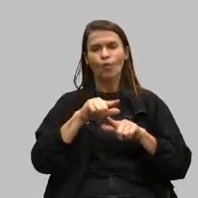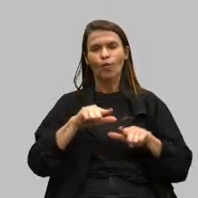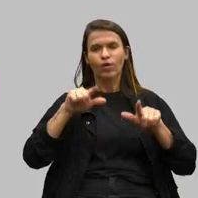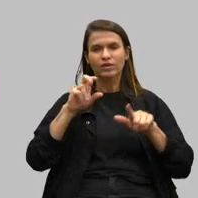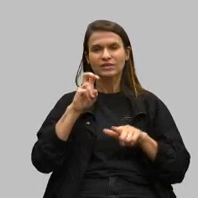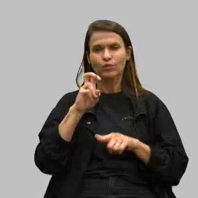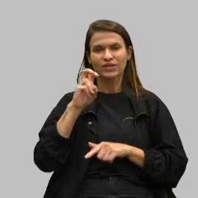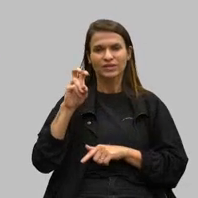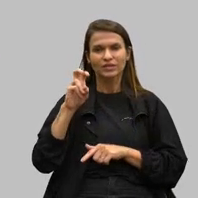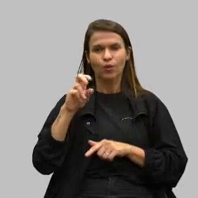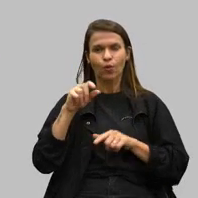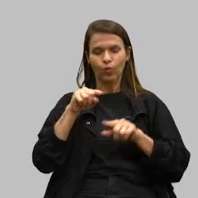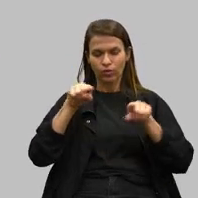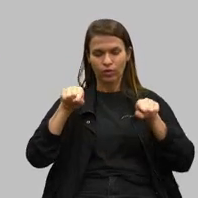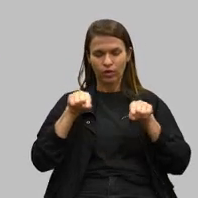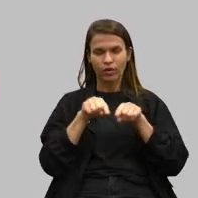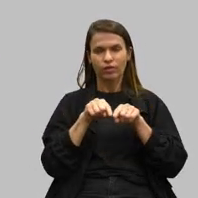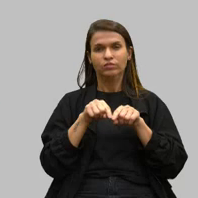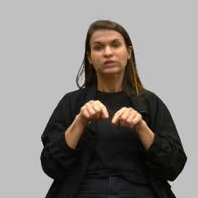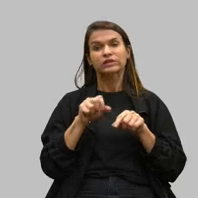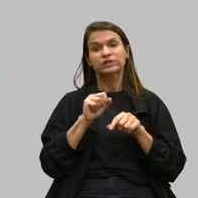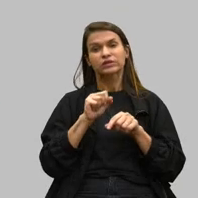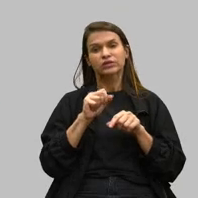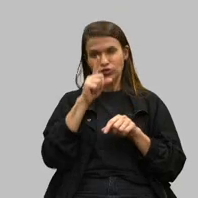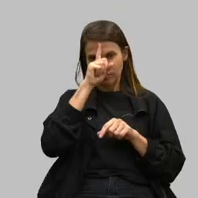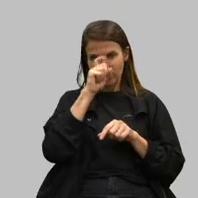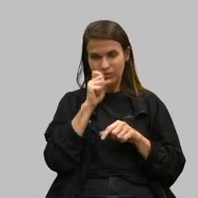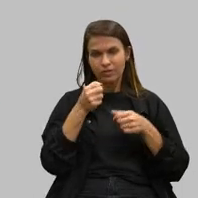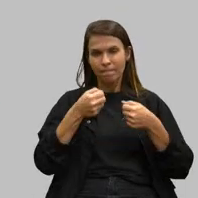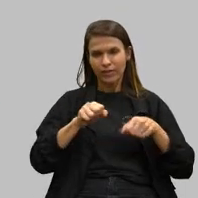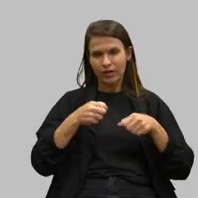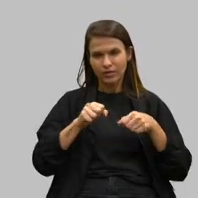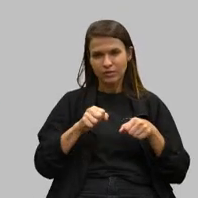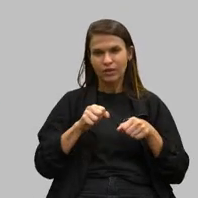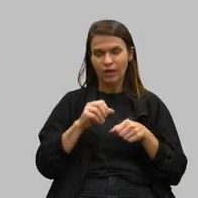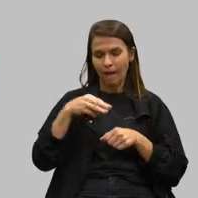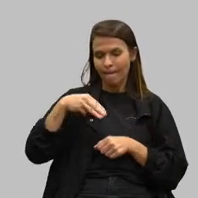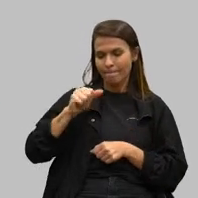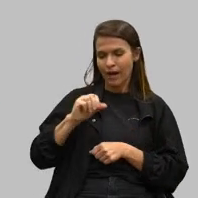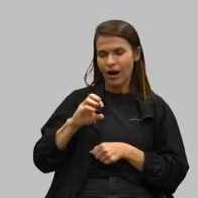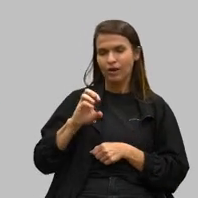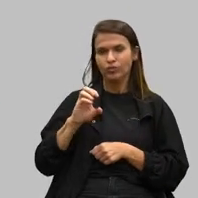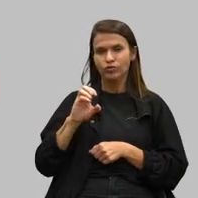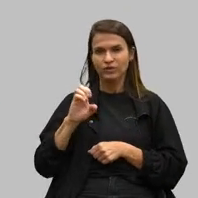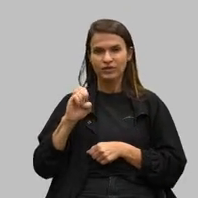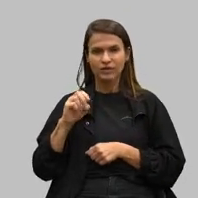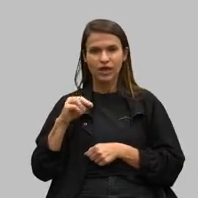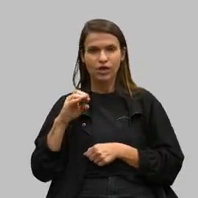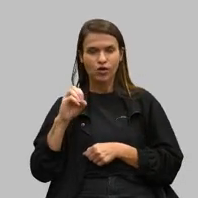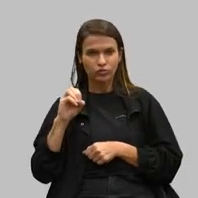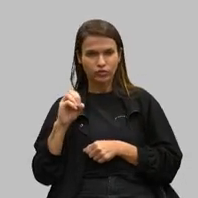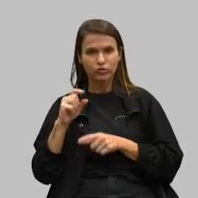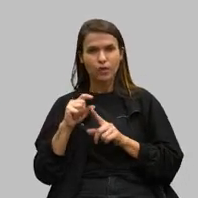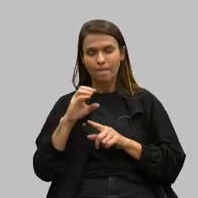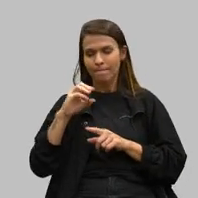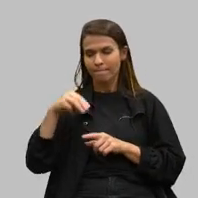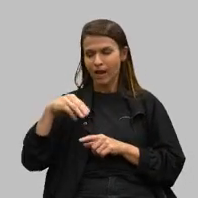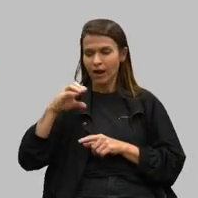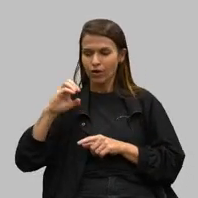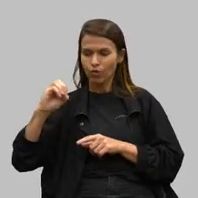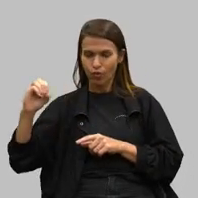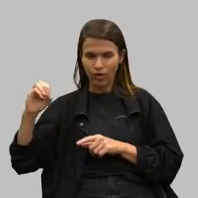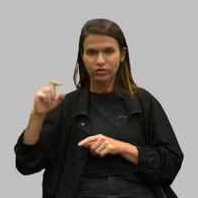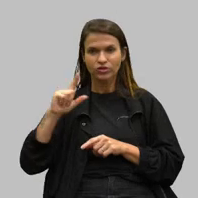Se houver a necessidade de leitos na macro-centro, e, por exemplo, a macro-oeste já está contemplada, de acordo com os